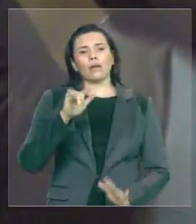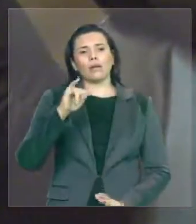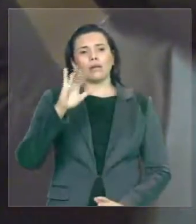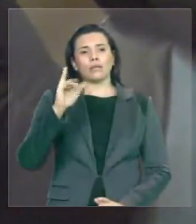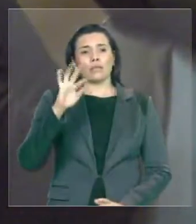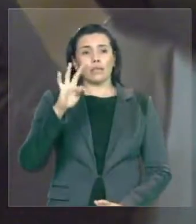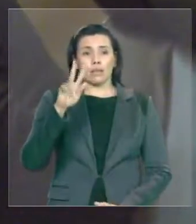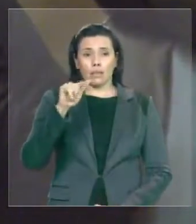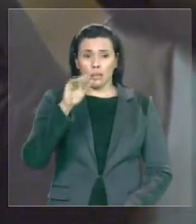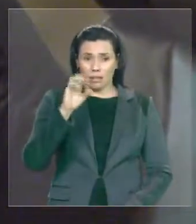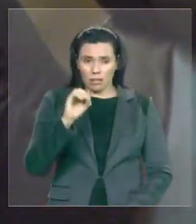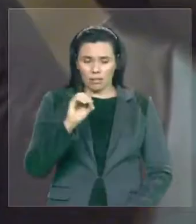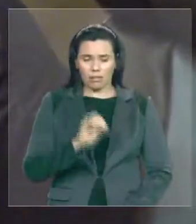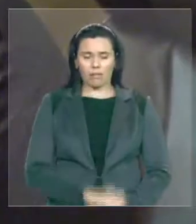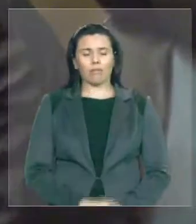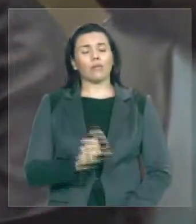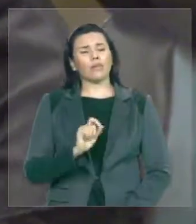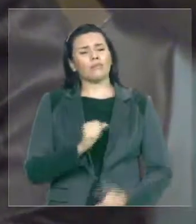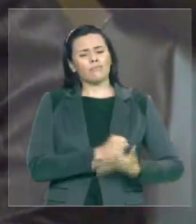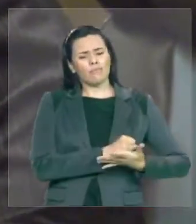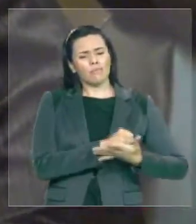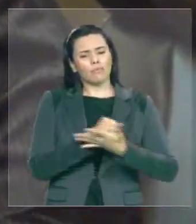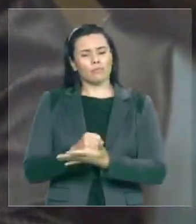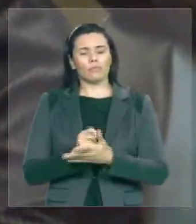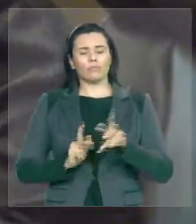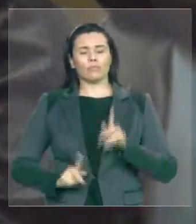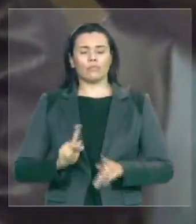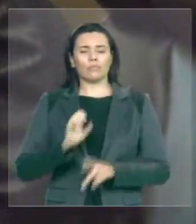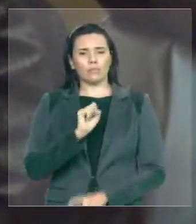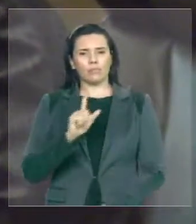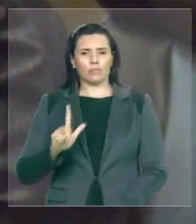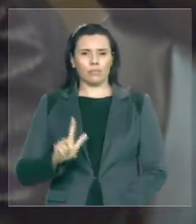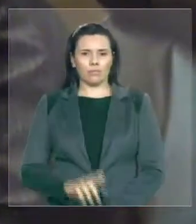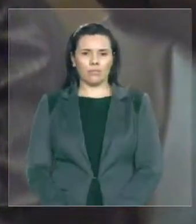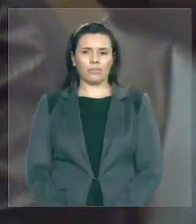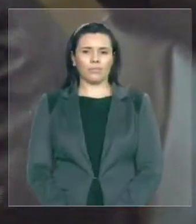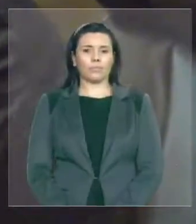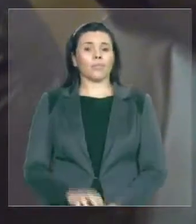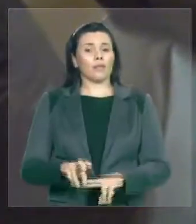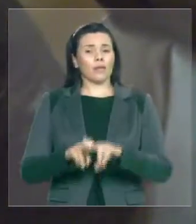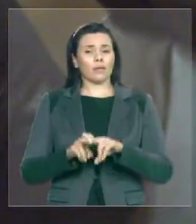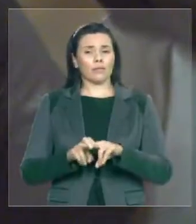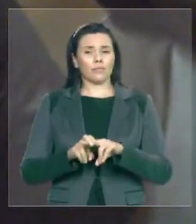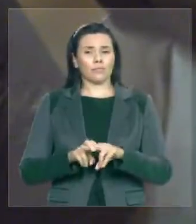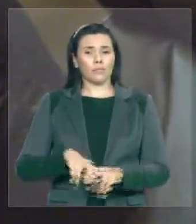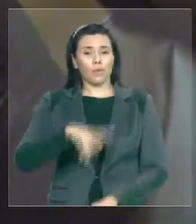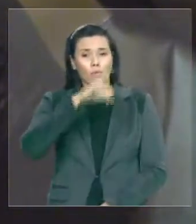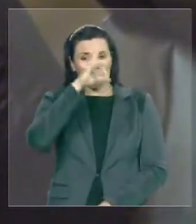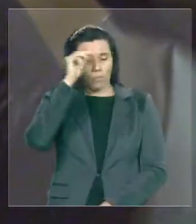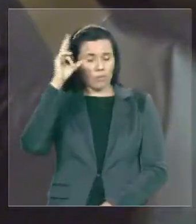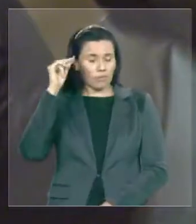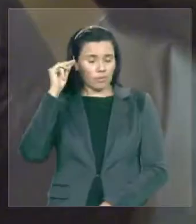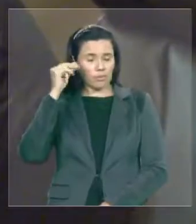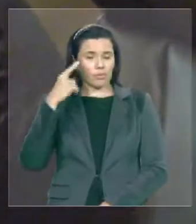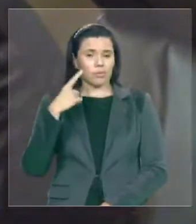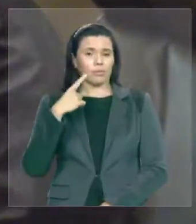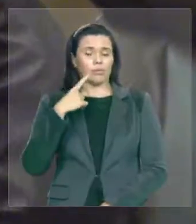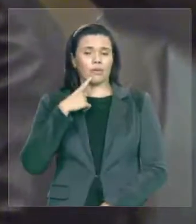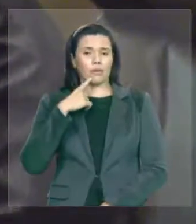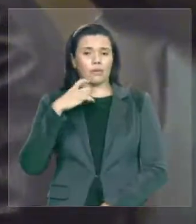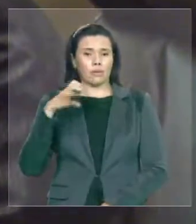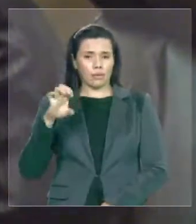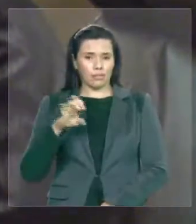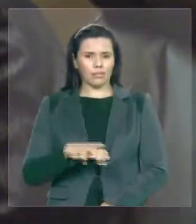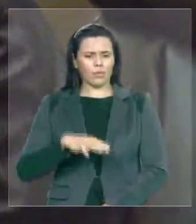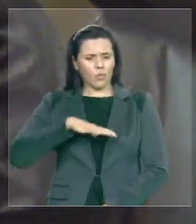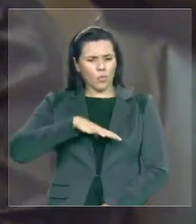a população de São Luís. E o prefeito, com muita coragem, de